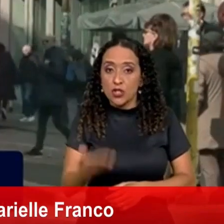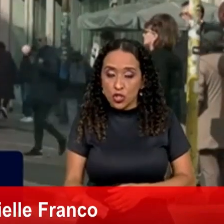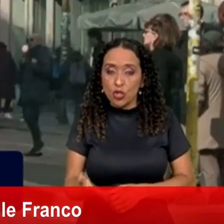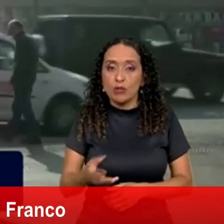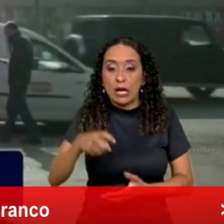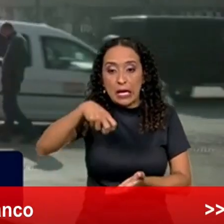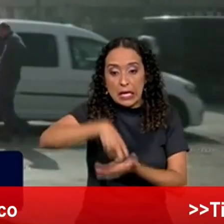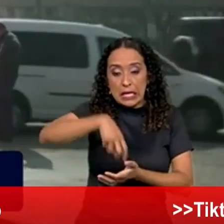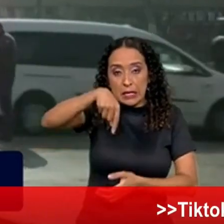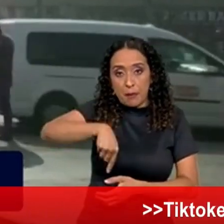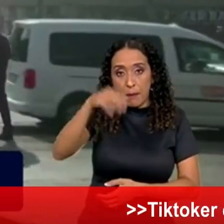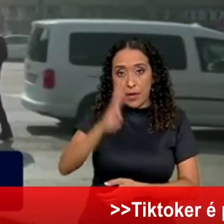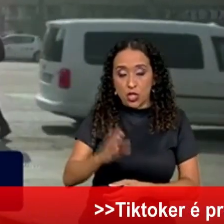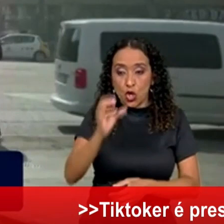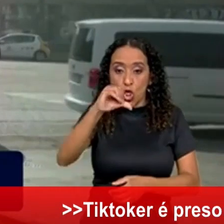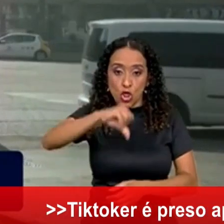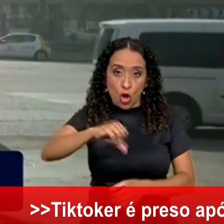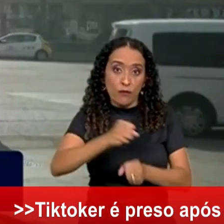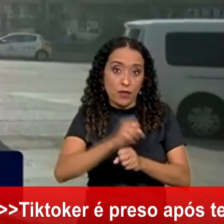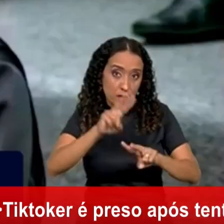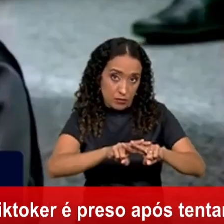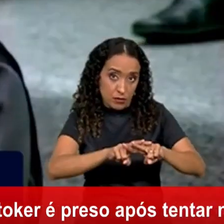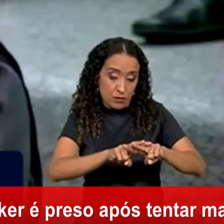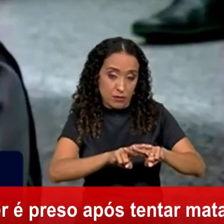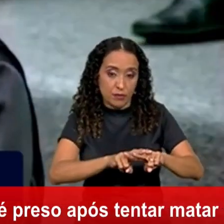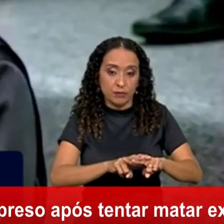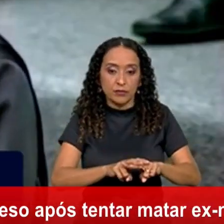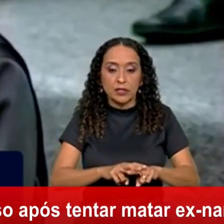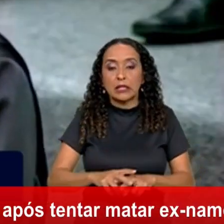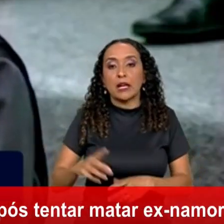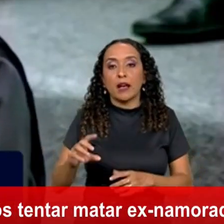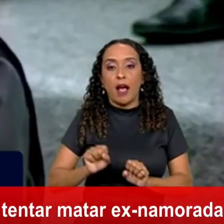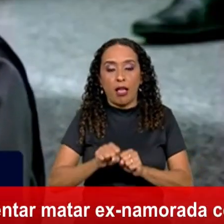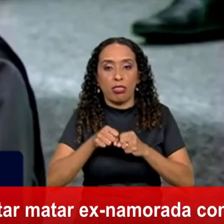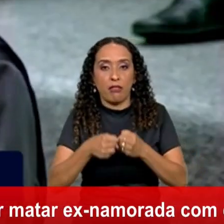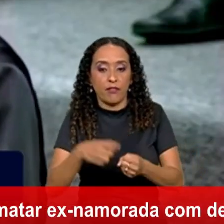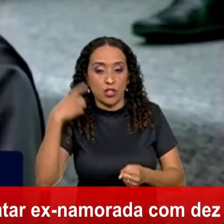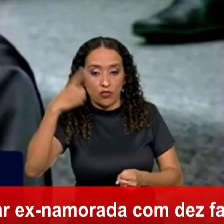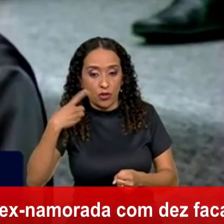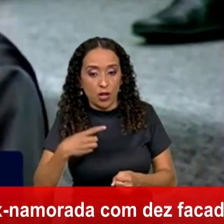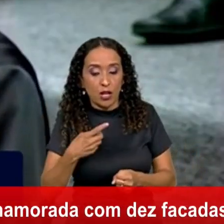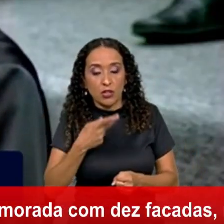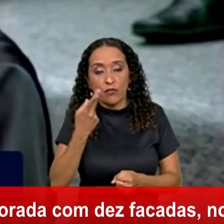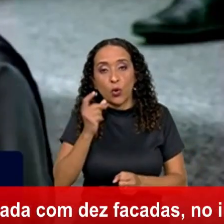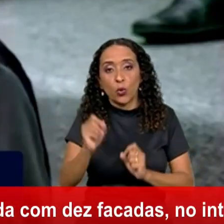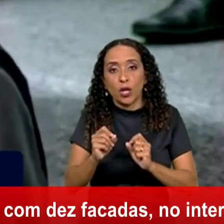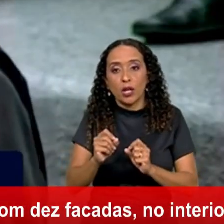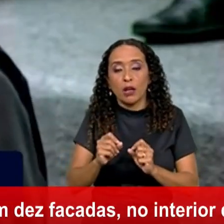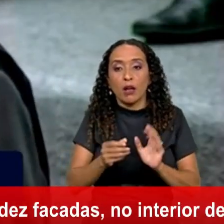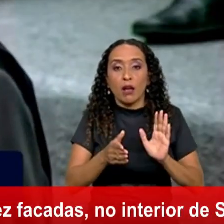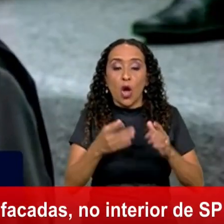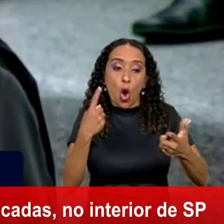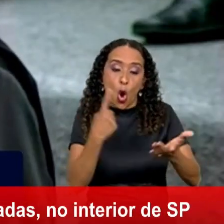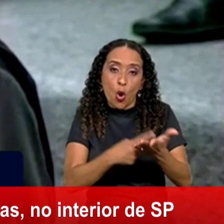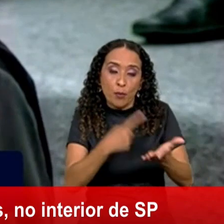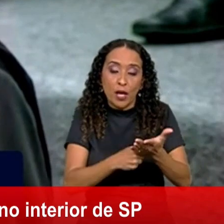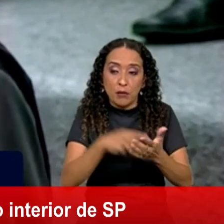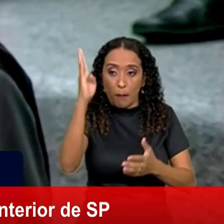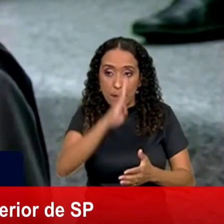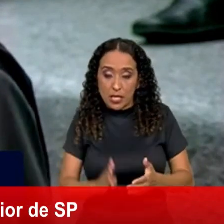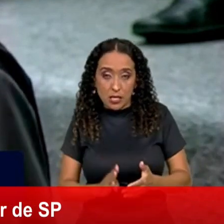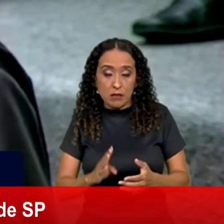cuja materialidade e punibilidade foi reconhecida pelo Estado estrangeiro. O Ministério Público Federal